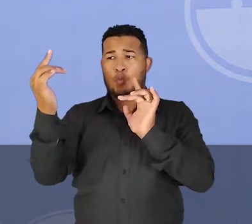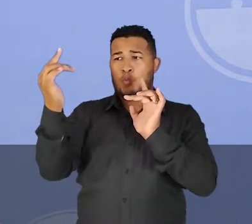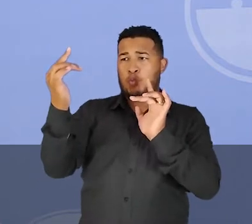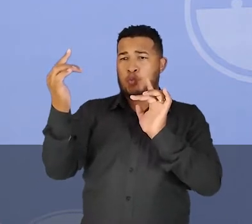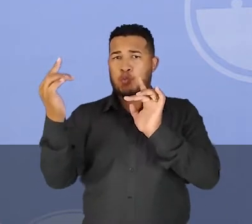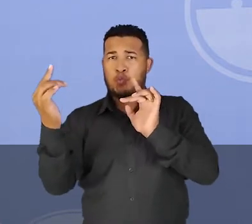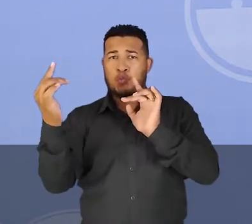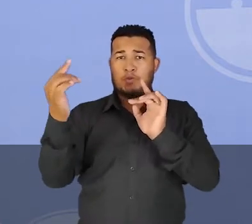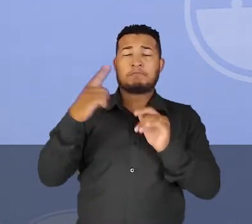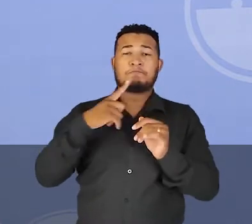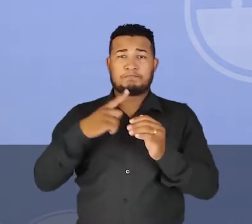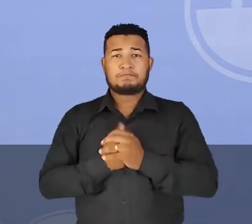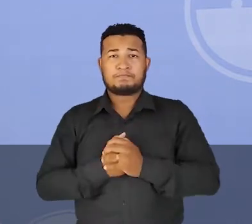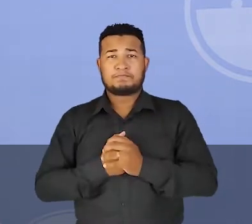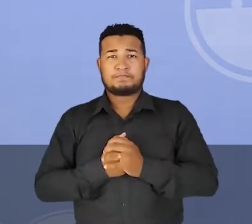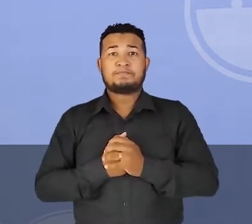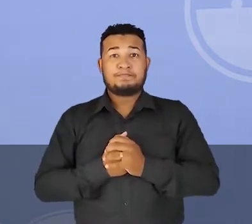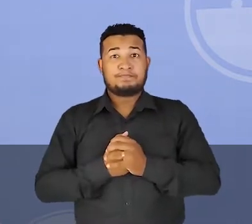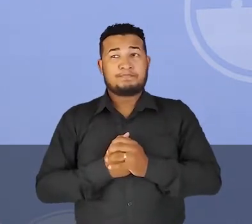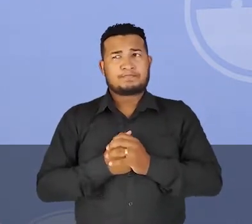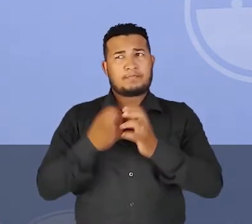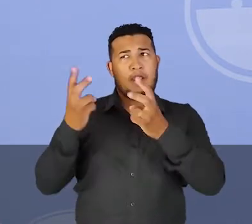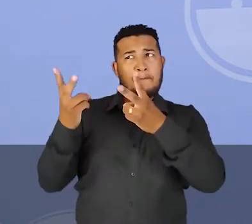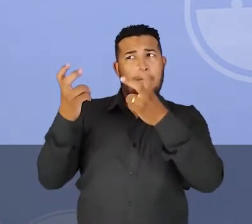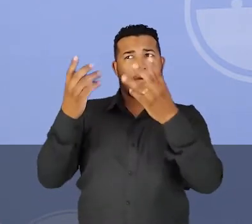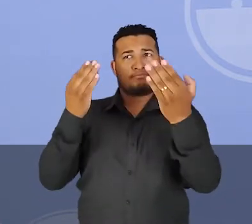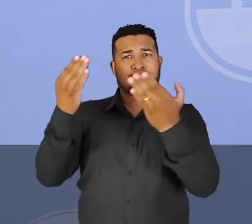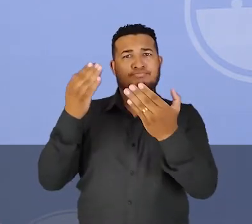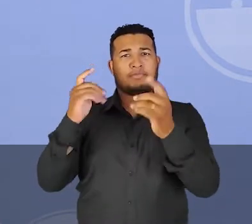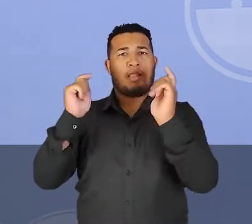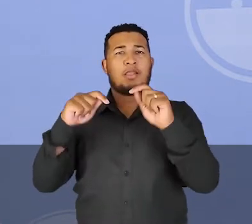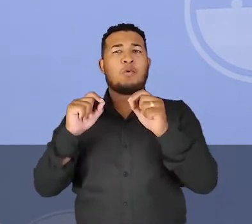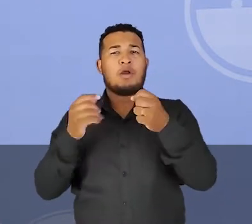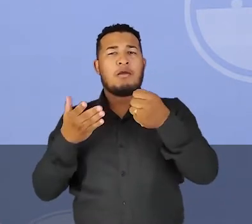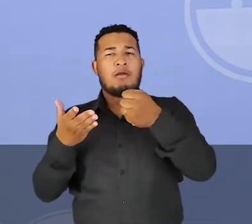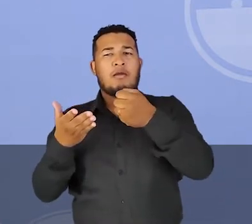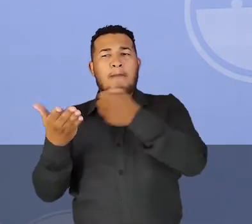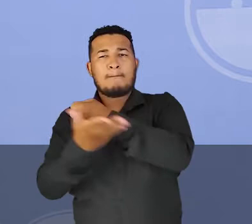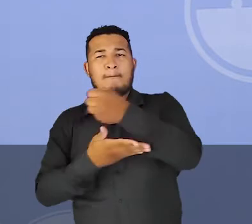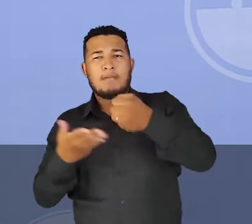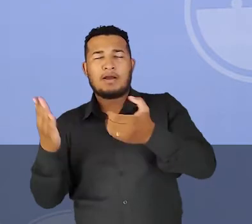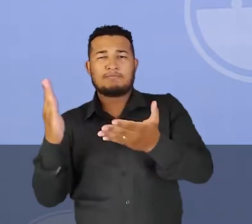Esta observação faz com que alguns fundamentos